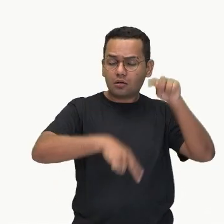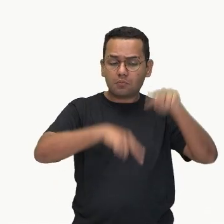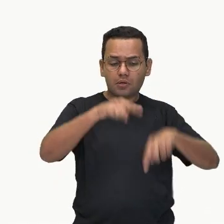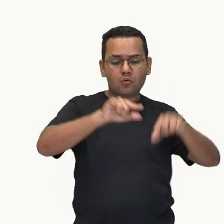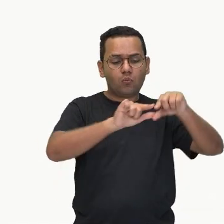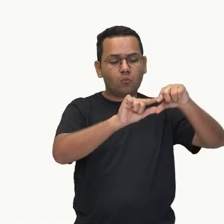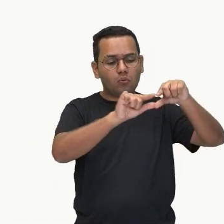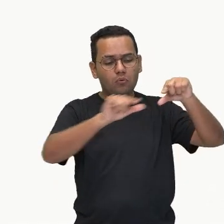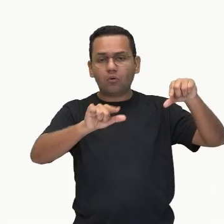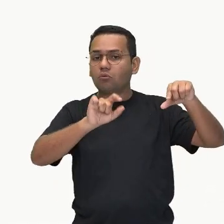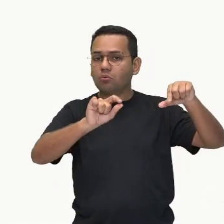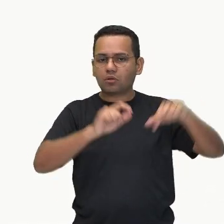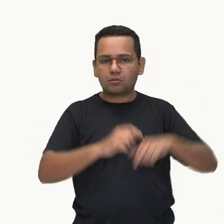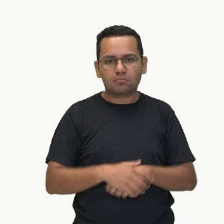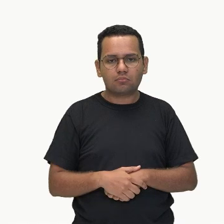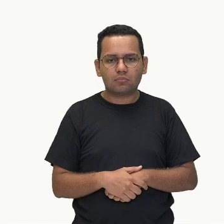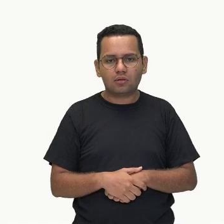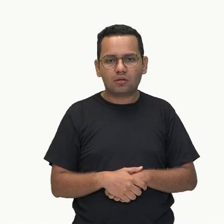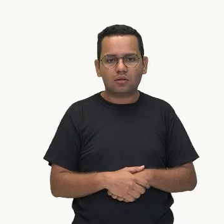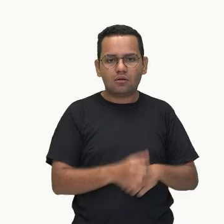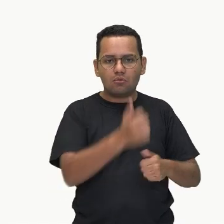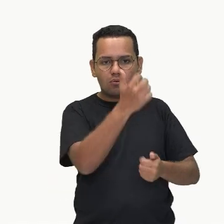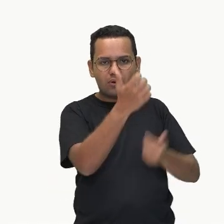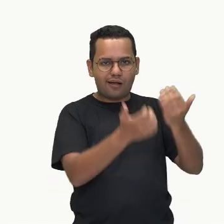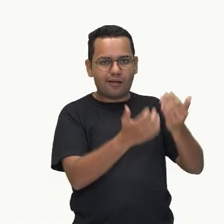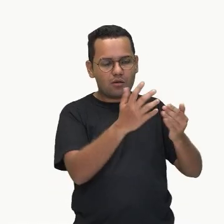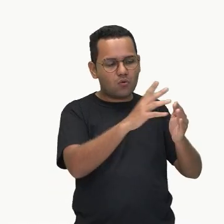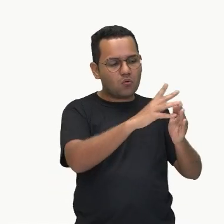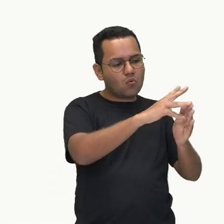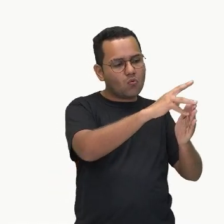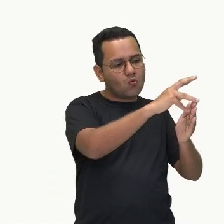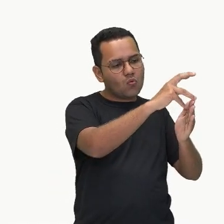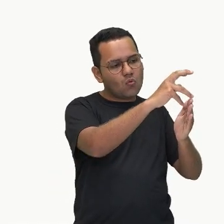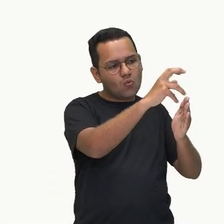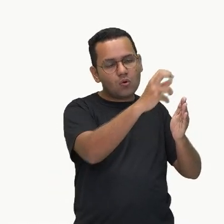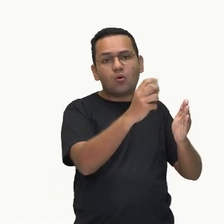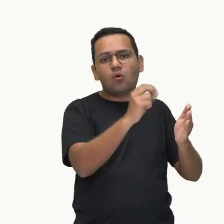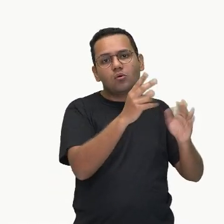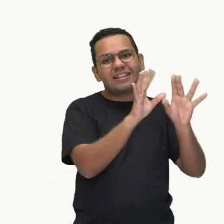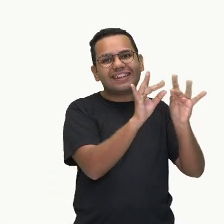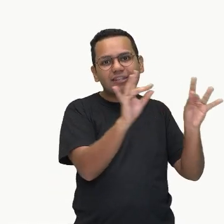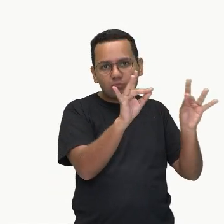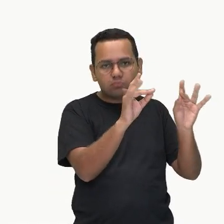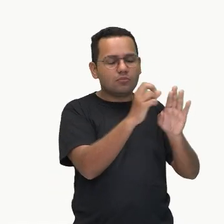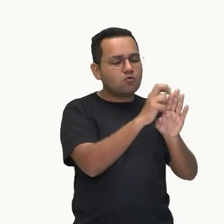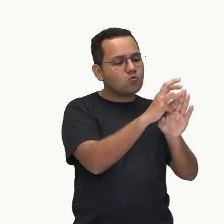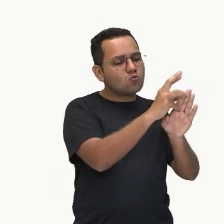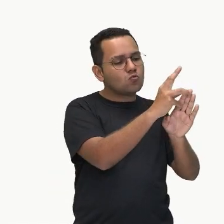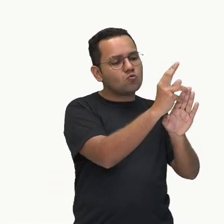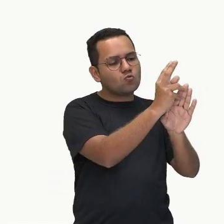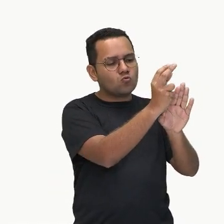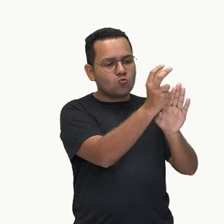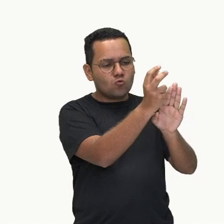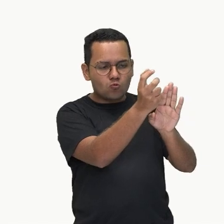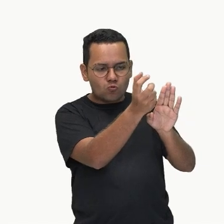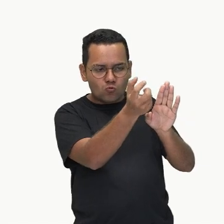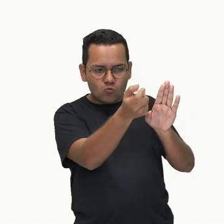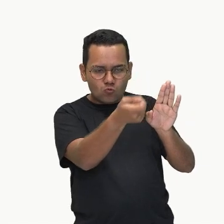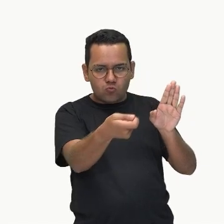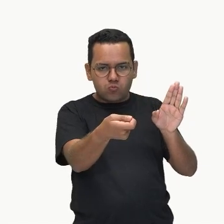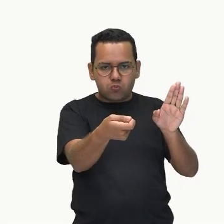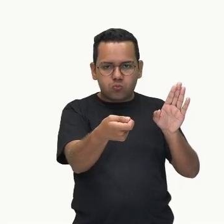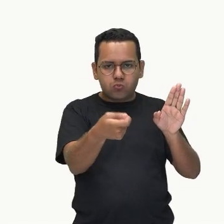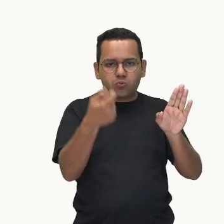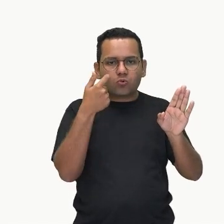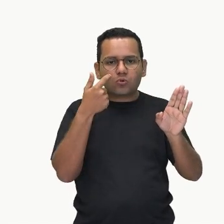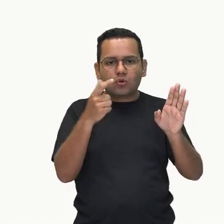né, de realizar a condensação desse líquido que começou a ferver. Ele vai passar por aqui, ó. Ele vai passar por